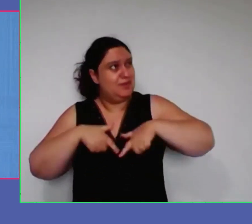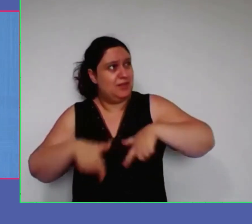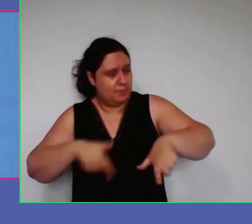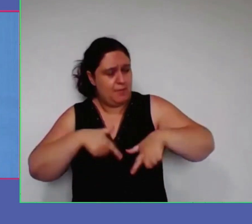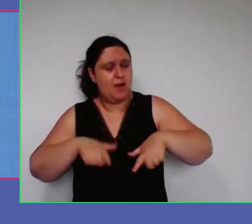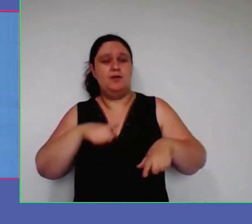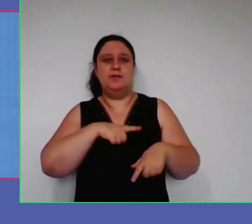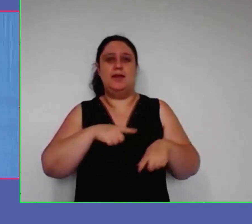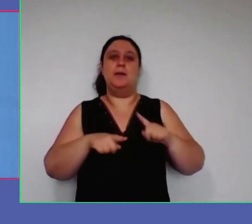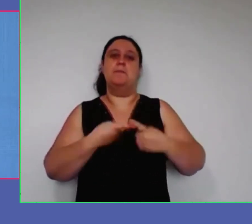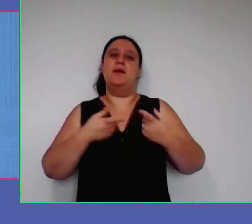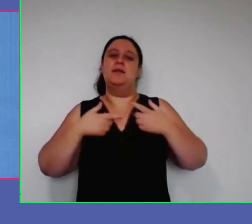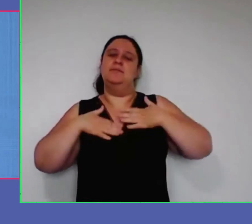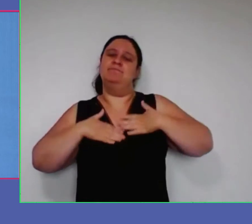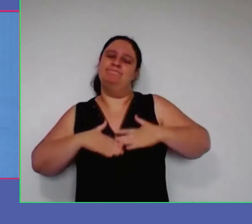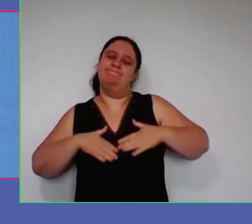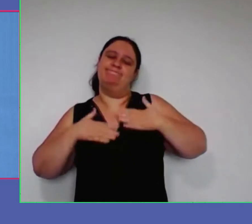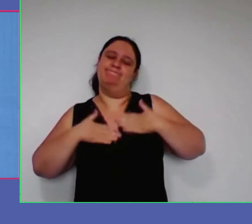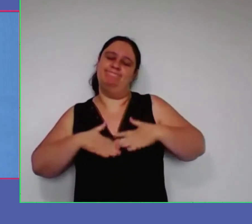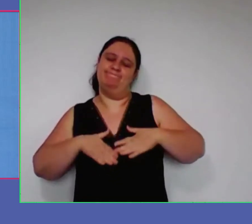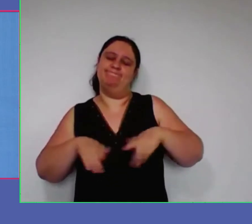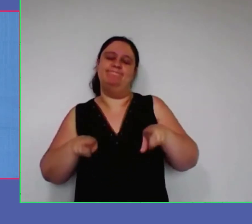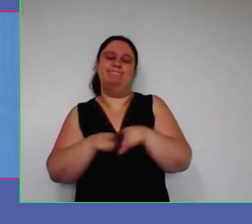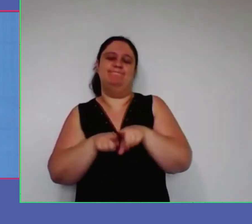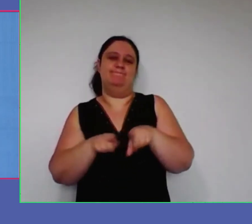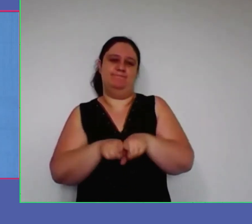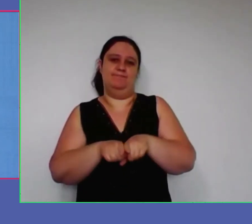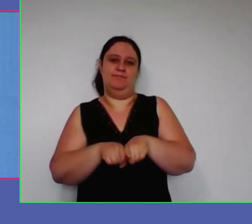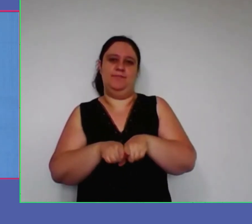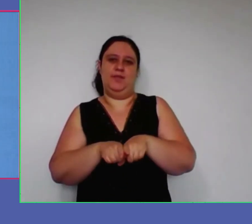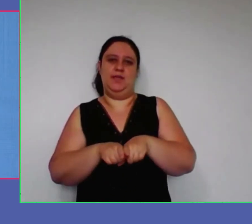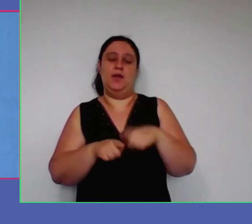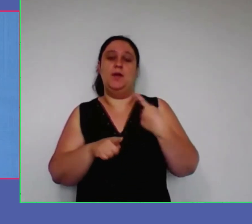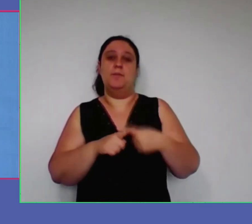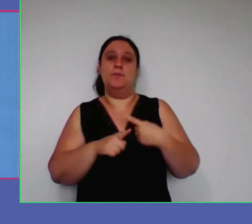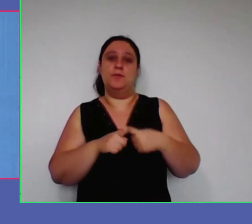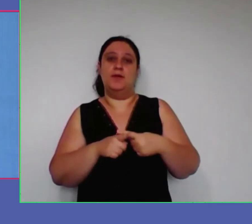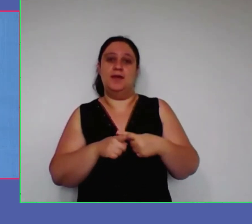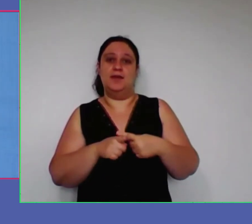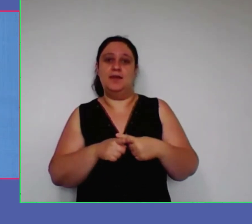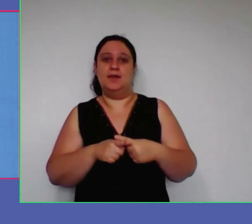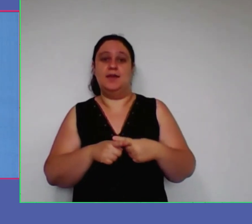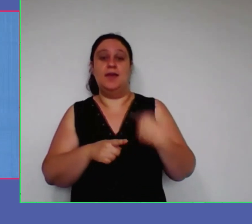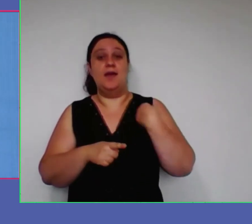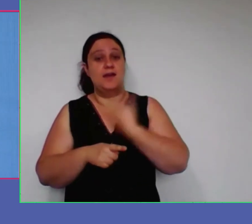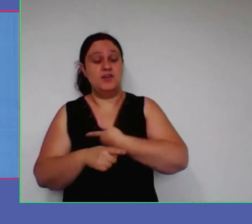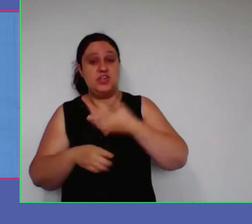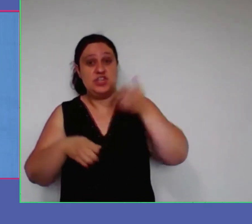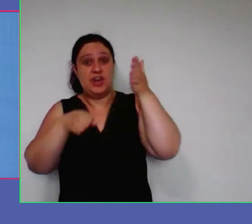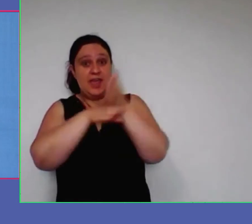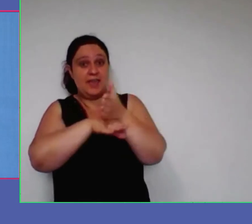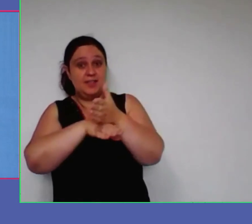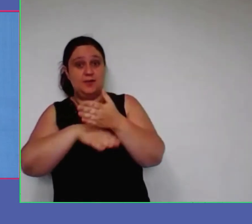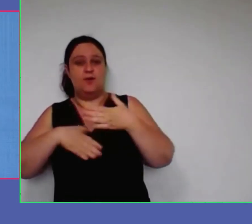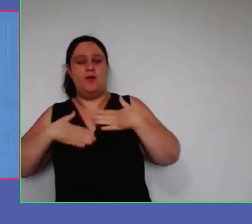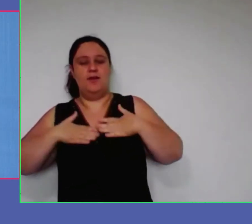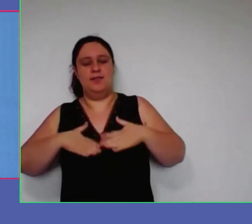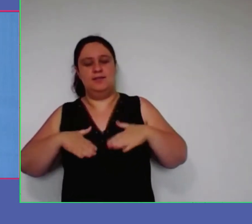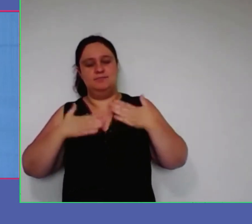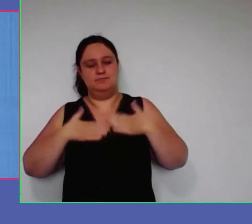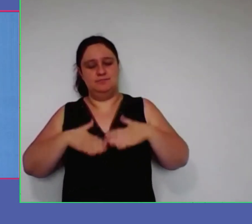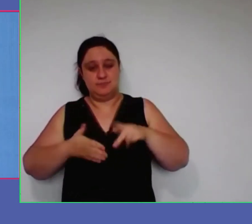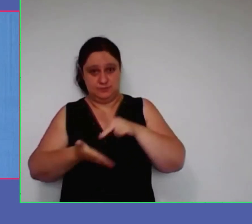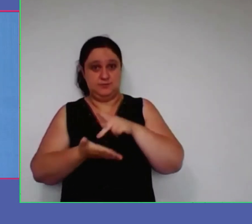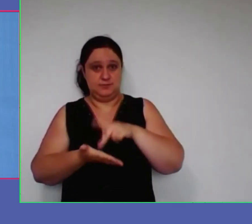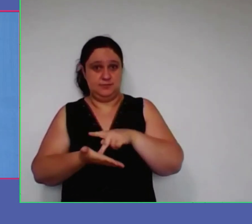no descanso. Deus nos fez entrar no descanso, é ou não é verdade? Mas,